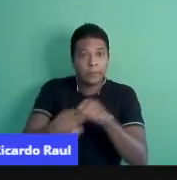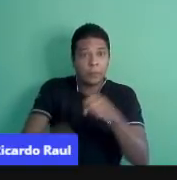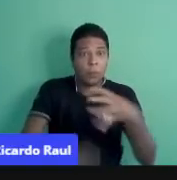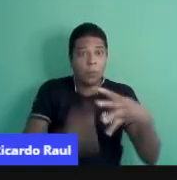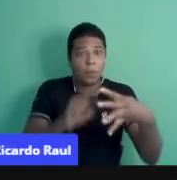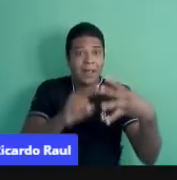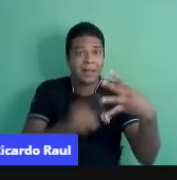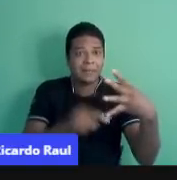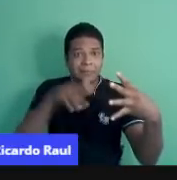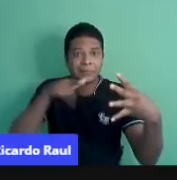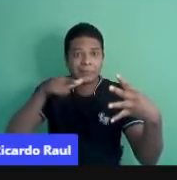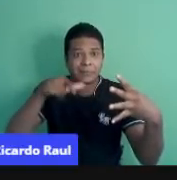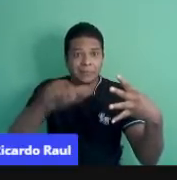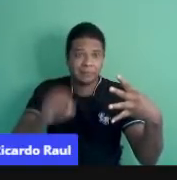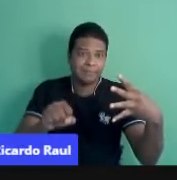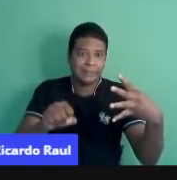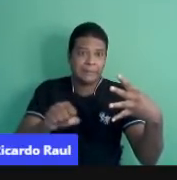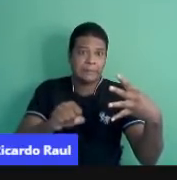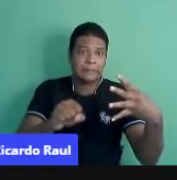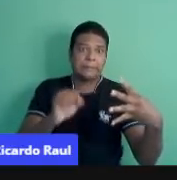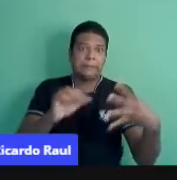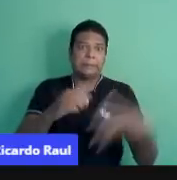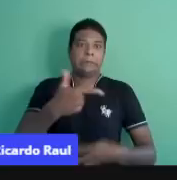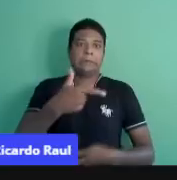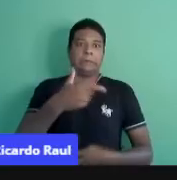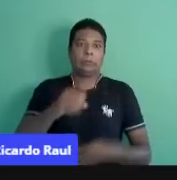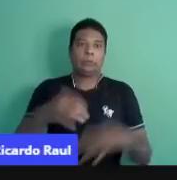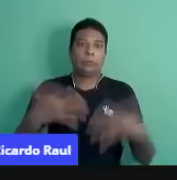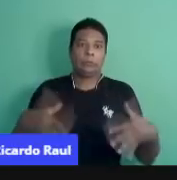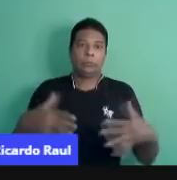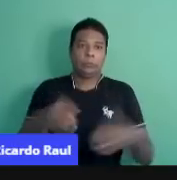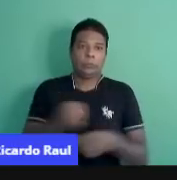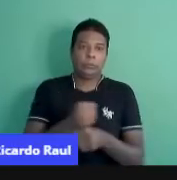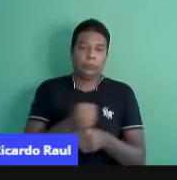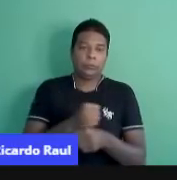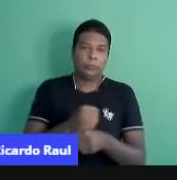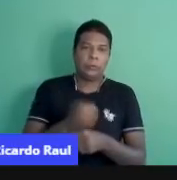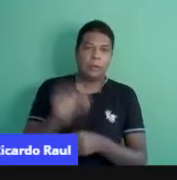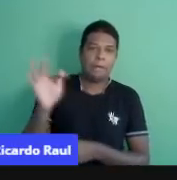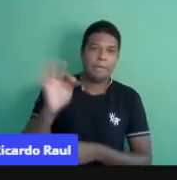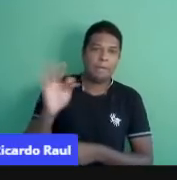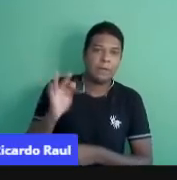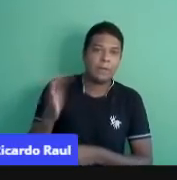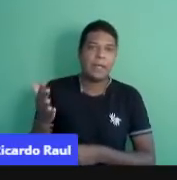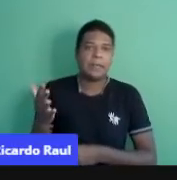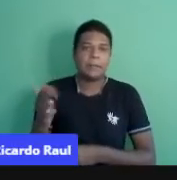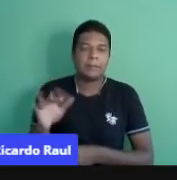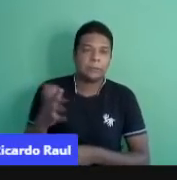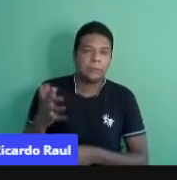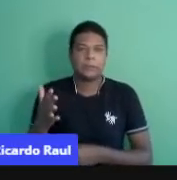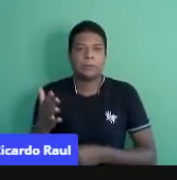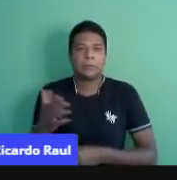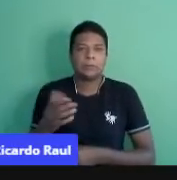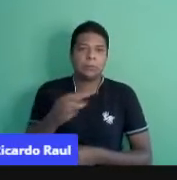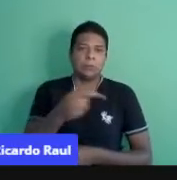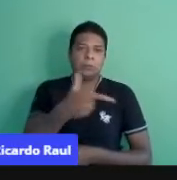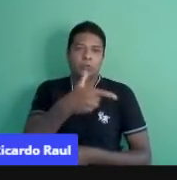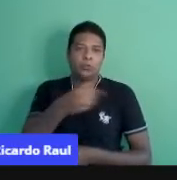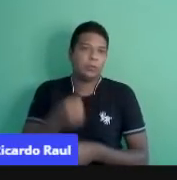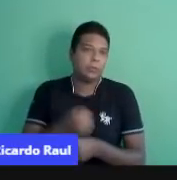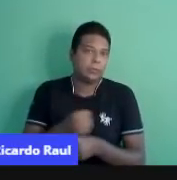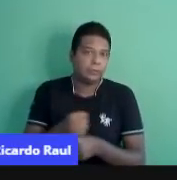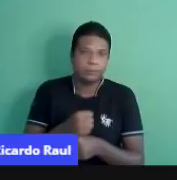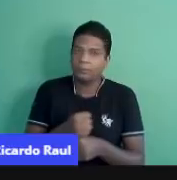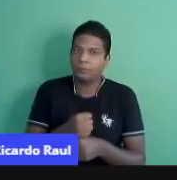linguagens. Uns 20 anos de academia aí, vamos imaginar uma faculdade que duraria mais ou menos esse tempo para que